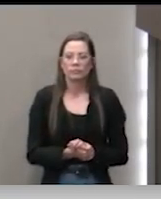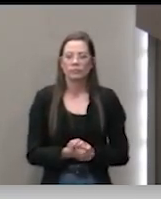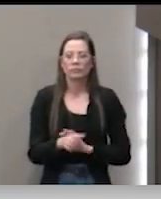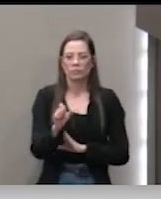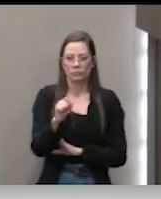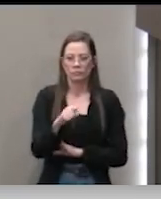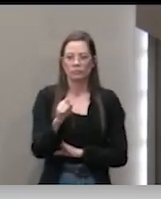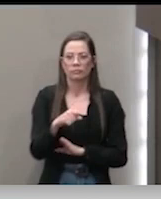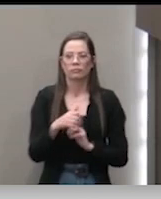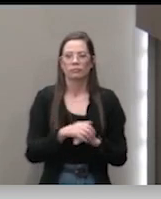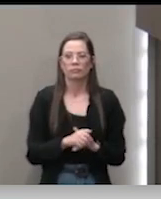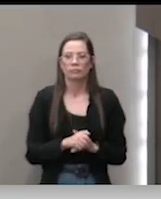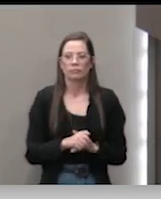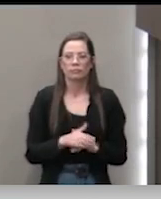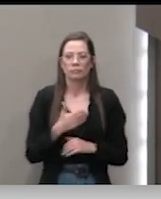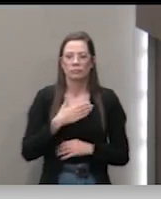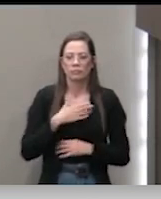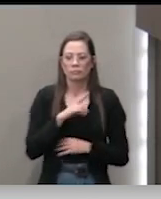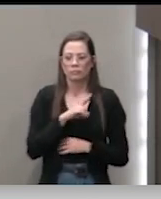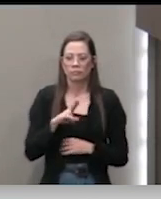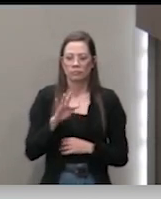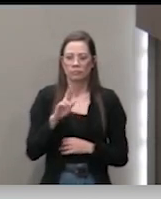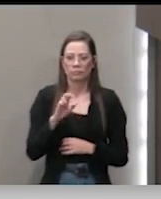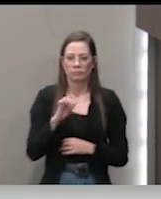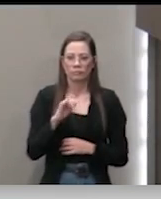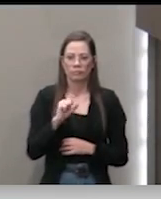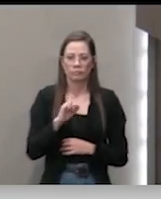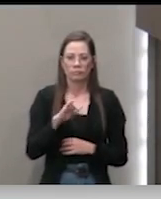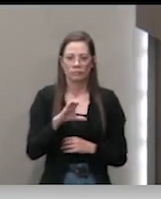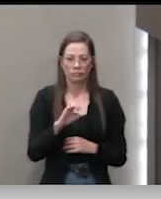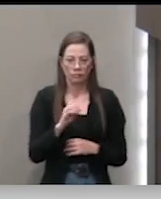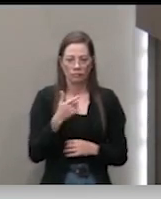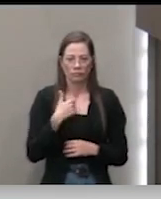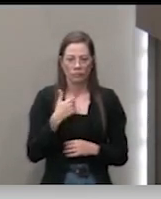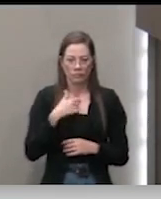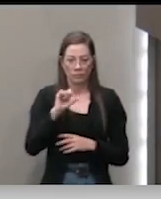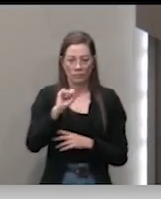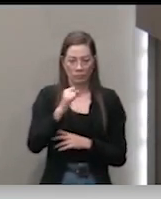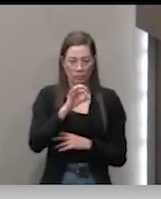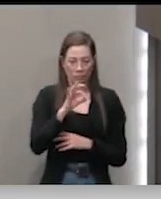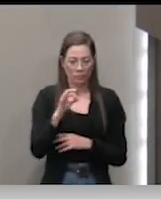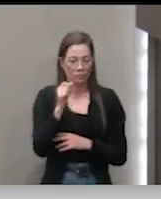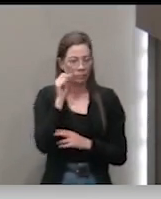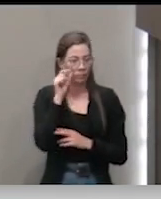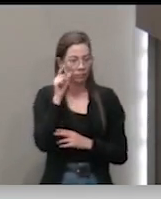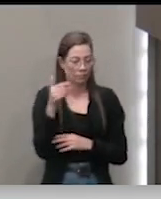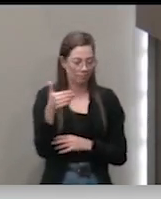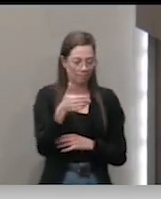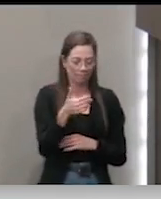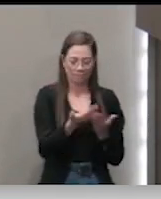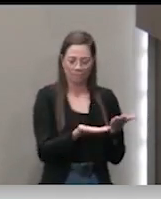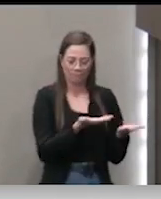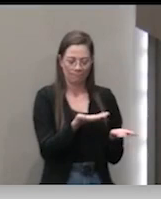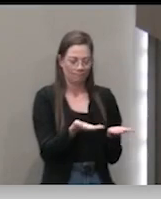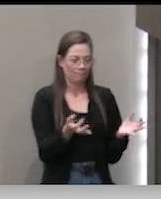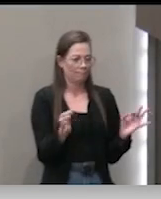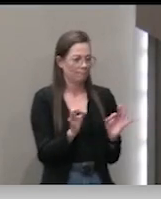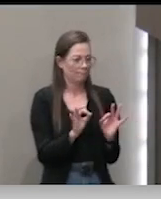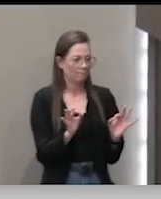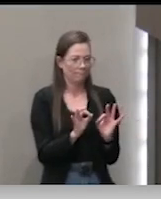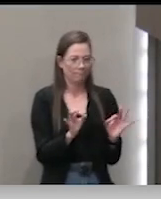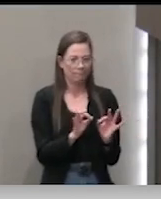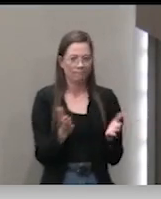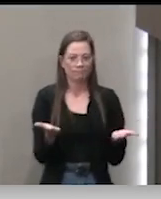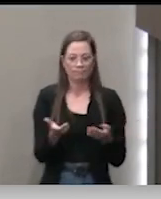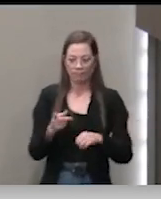Sim. Meu nome é Francisco, estou aqui na RGE desde as 8 horas da manhã, sem ser atendido.